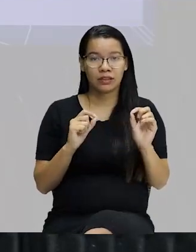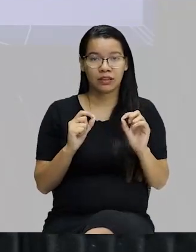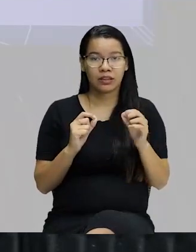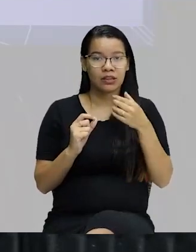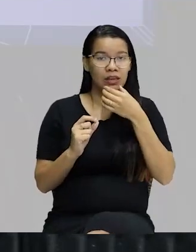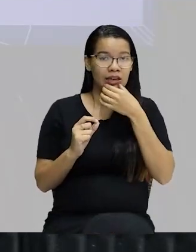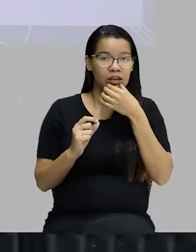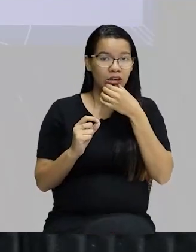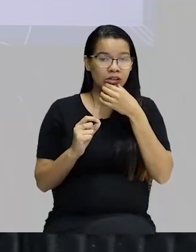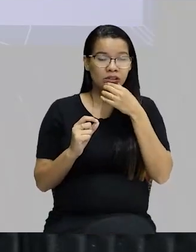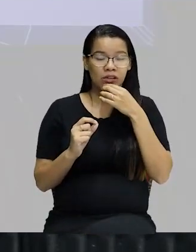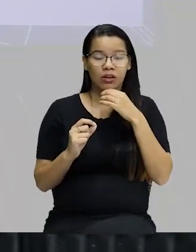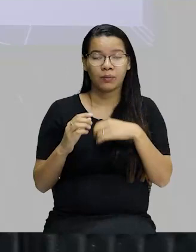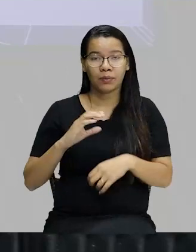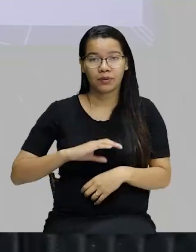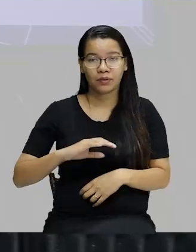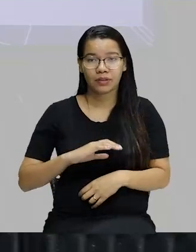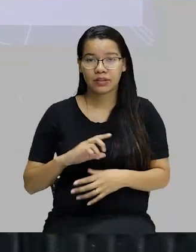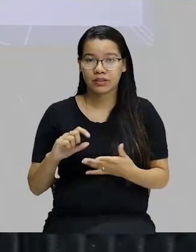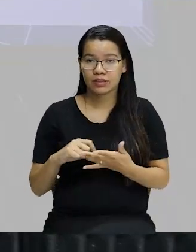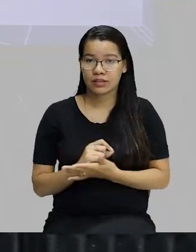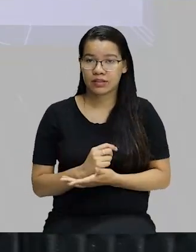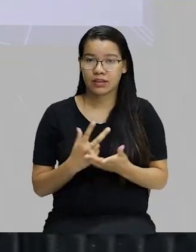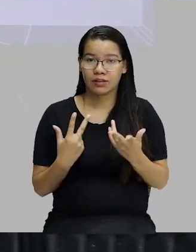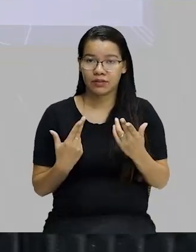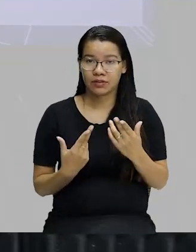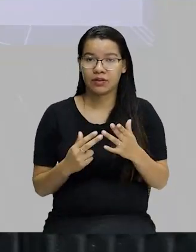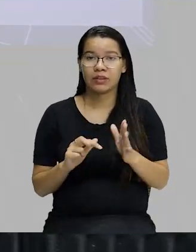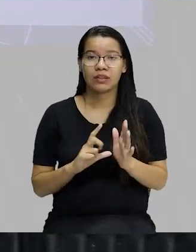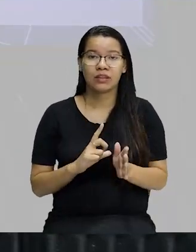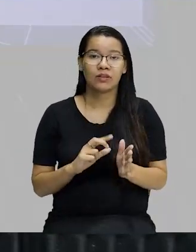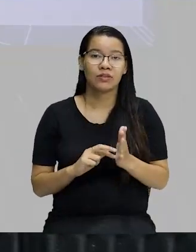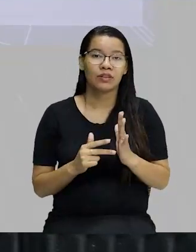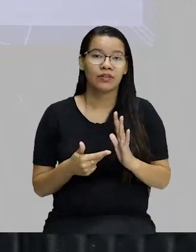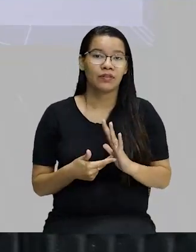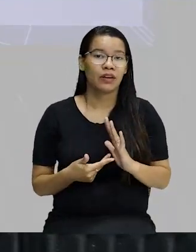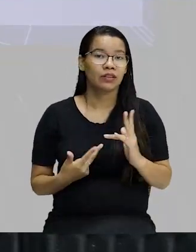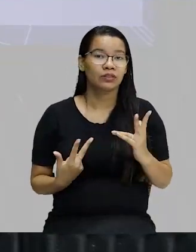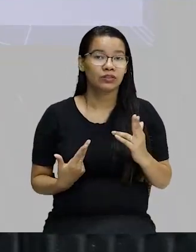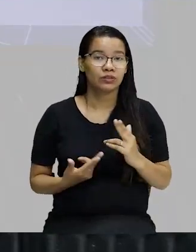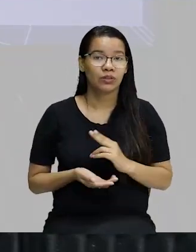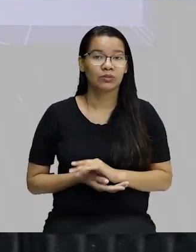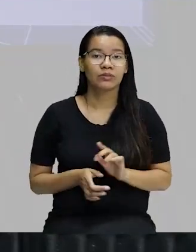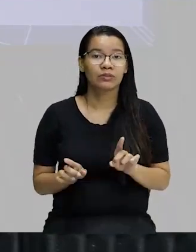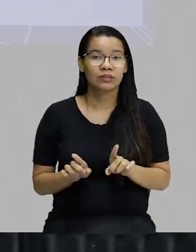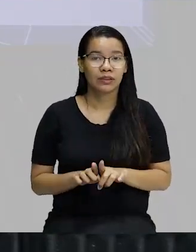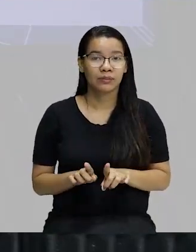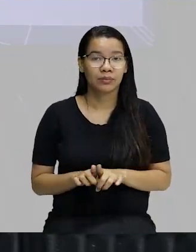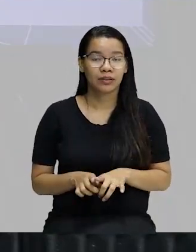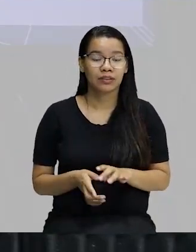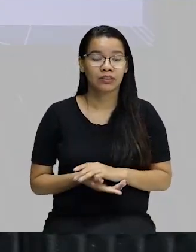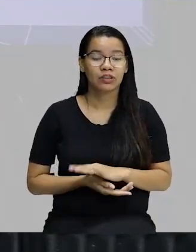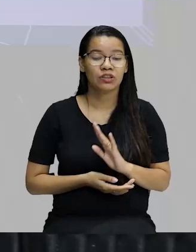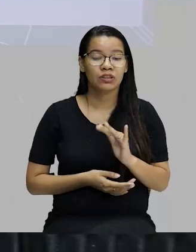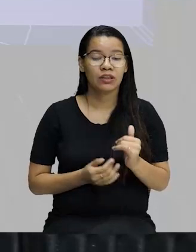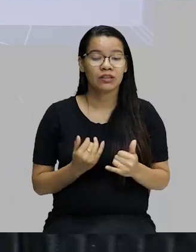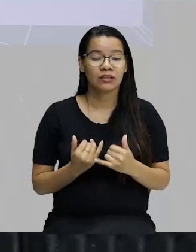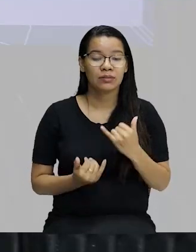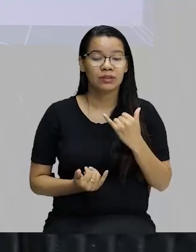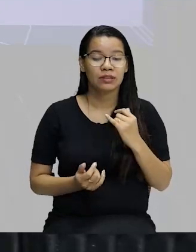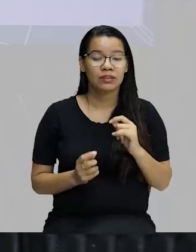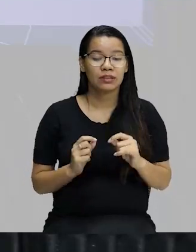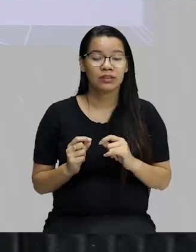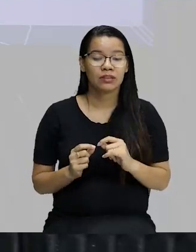pronúncia. Significam a mesma coisa: hospital, nuclear, vídeo. As semelhantes